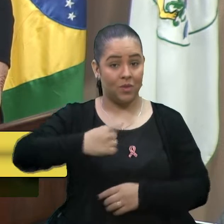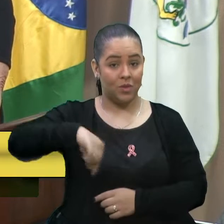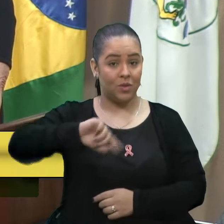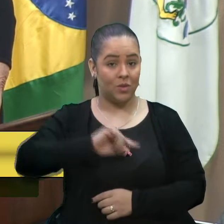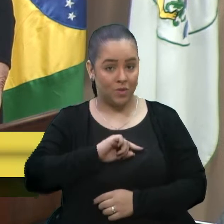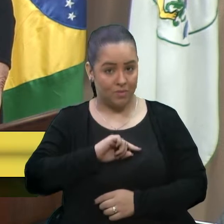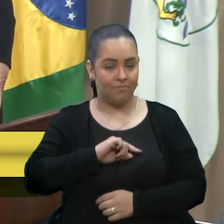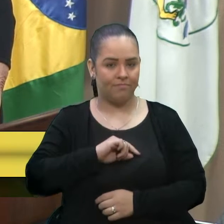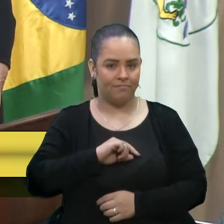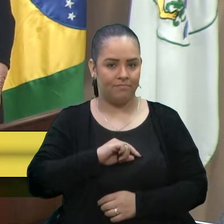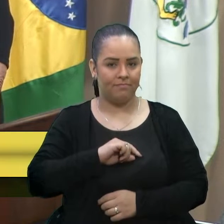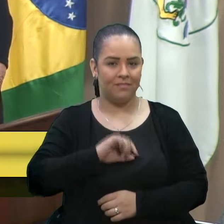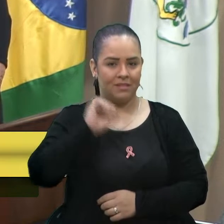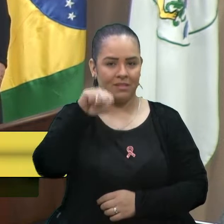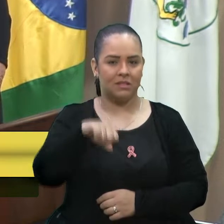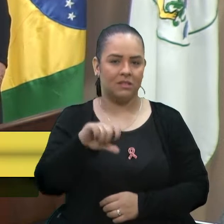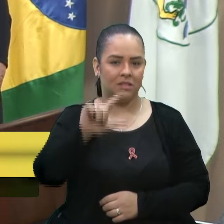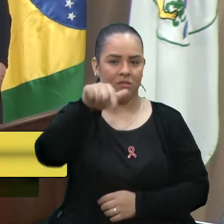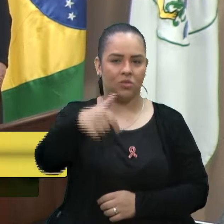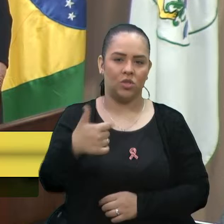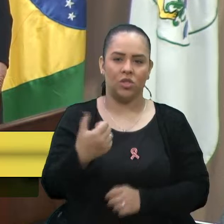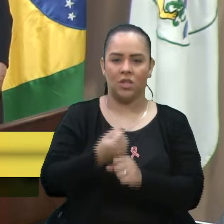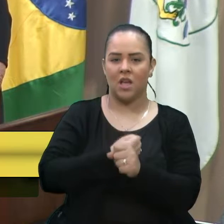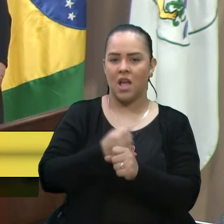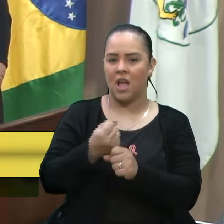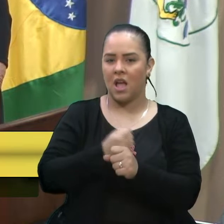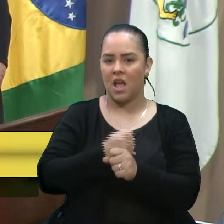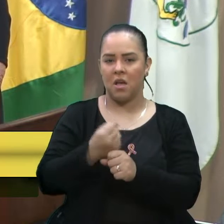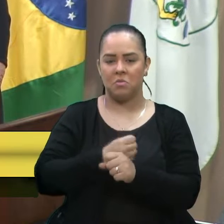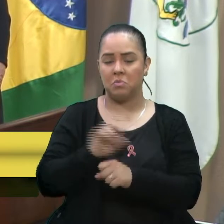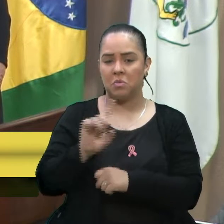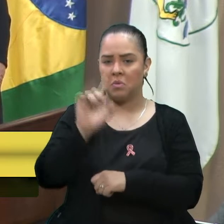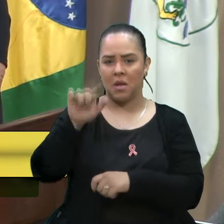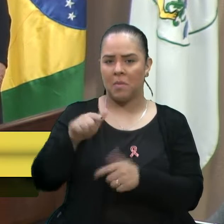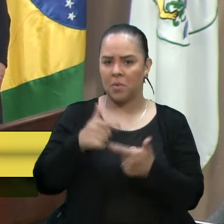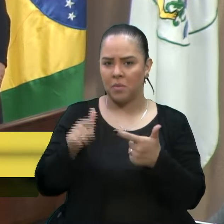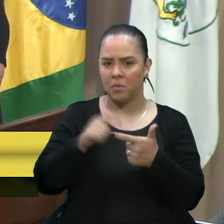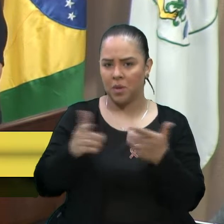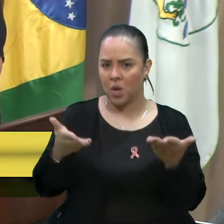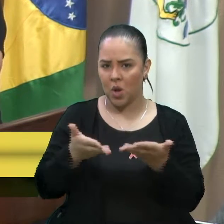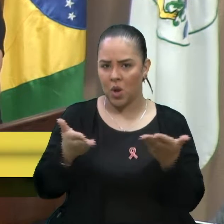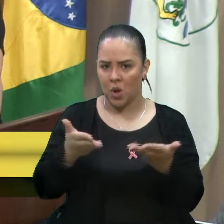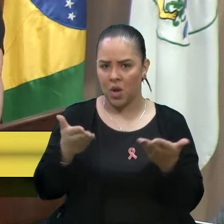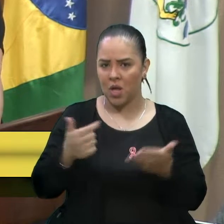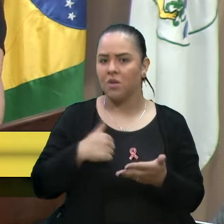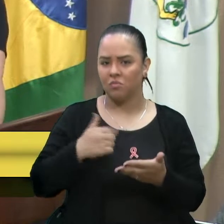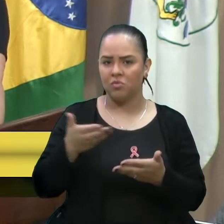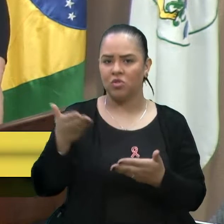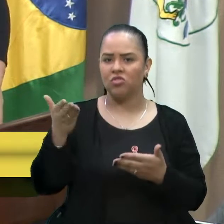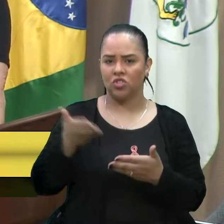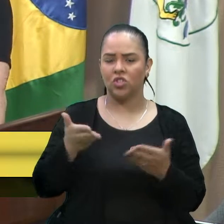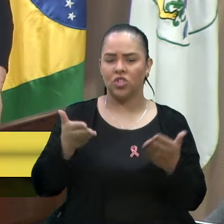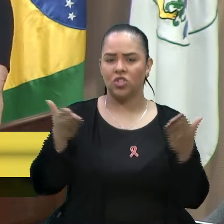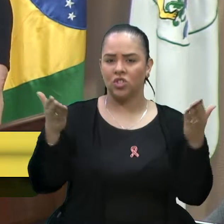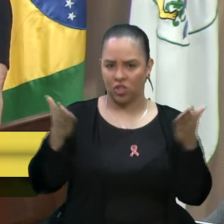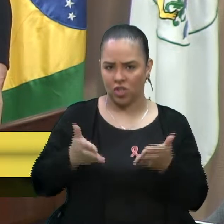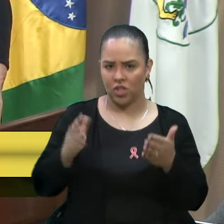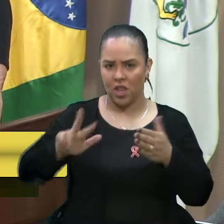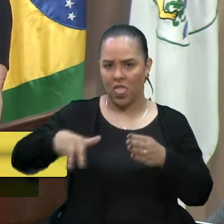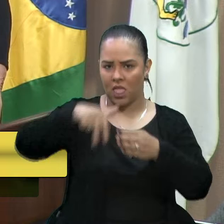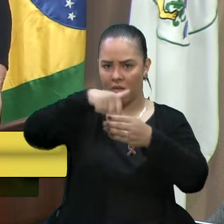estamos, sim, depois de muitos anos, não é um problema que vem de agora, eu já estive nesta tribuna falando